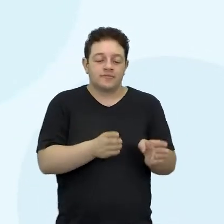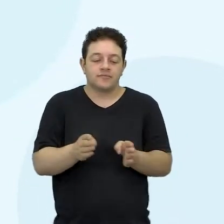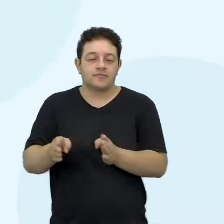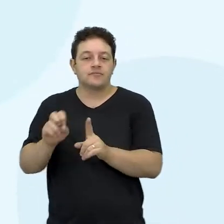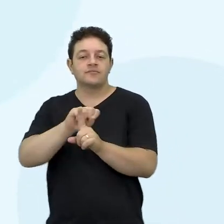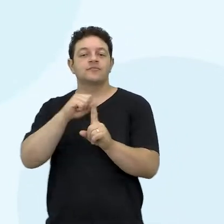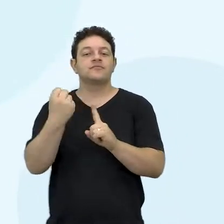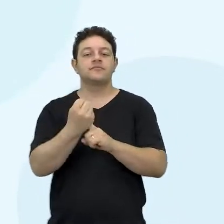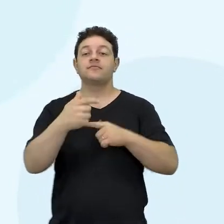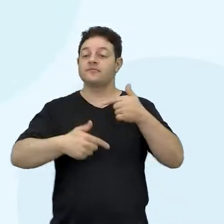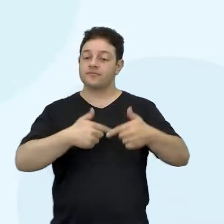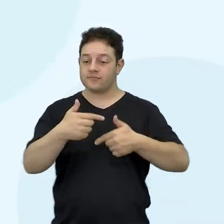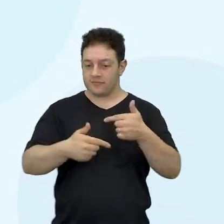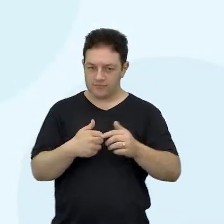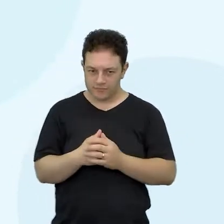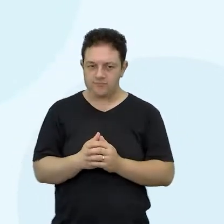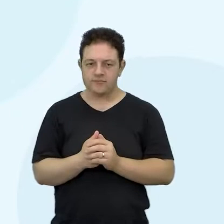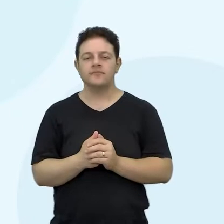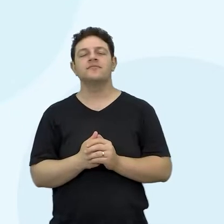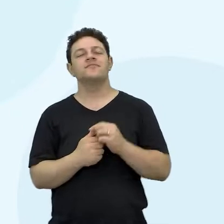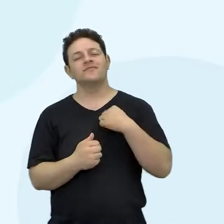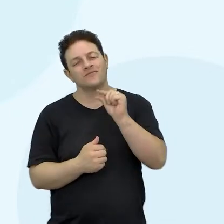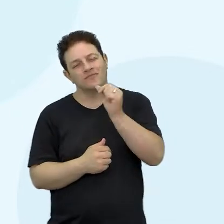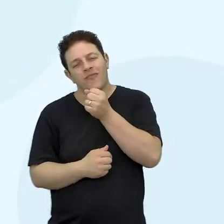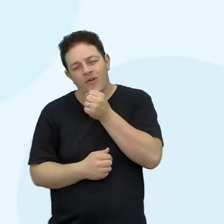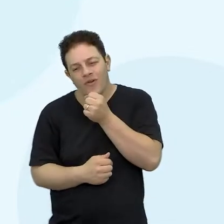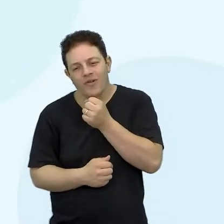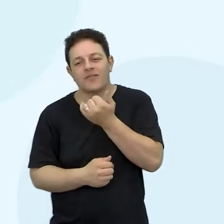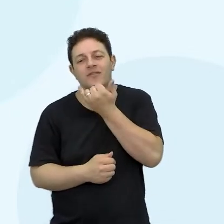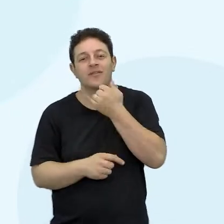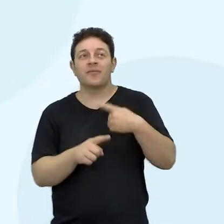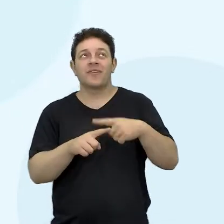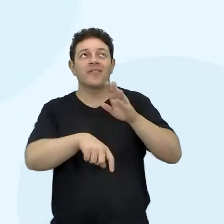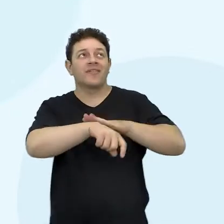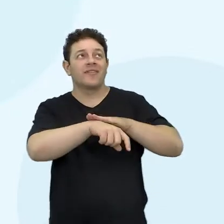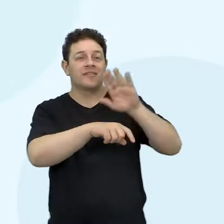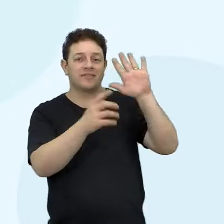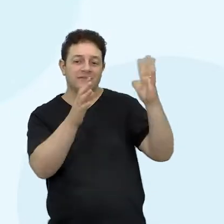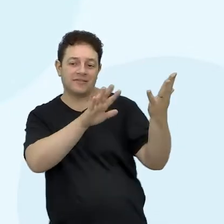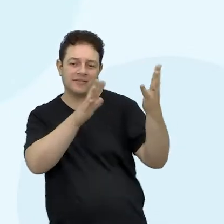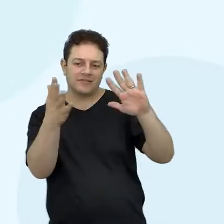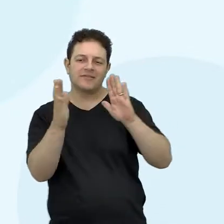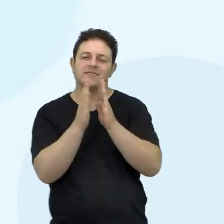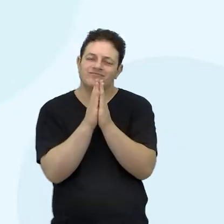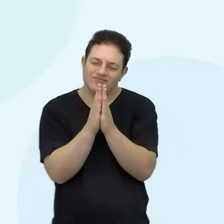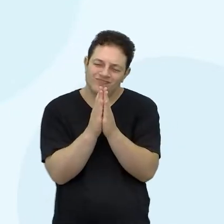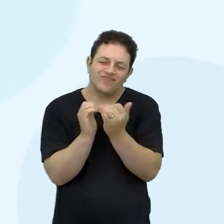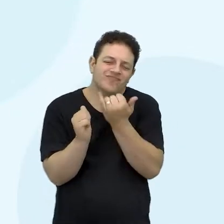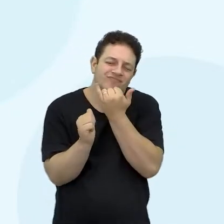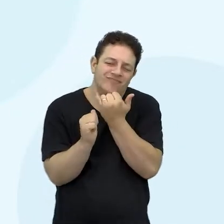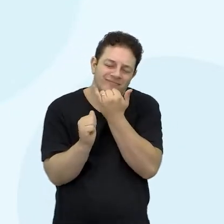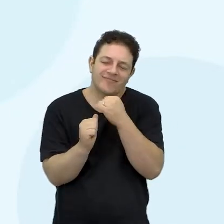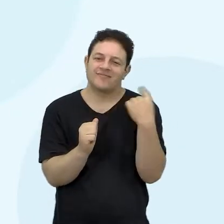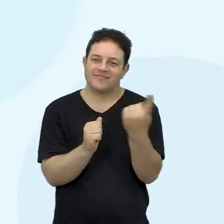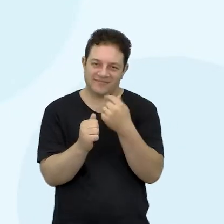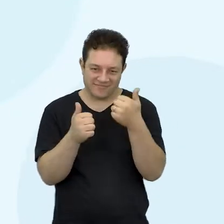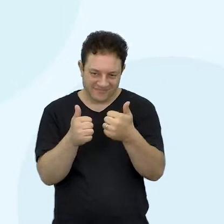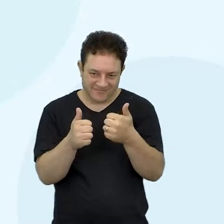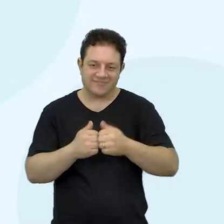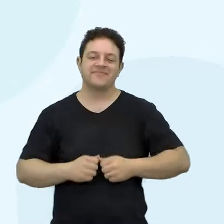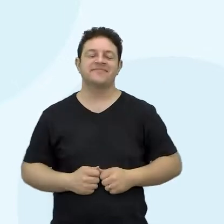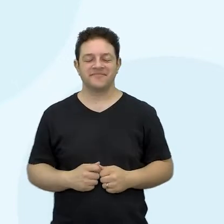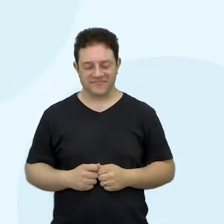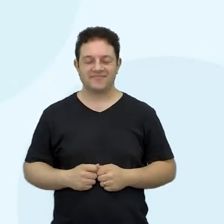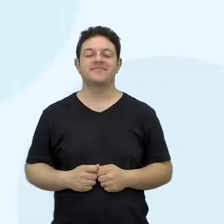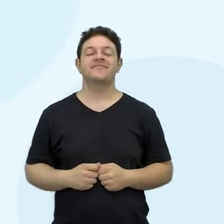trabalho. Então, um pouquinho de tosse também por causa da mudança de tempo, então eu peço para vocês, desde já, me desculparem,